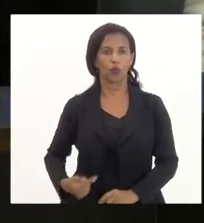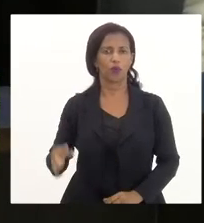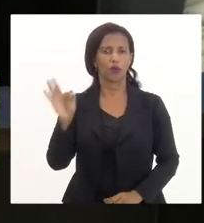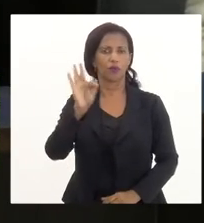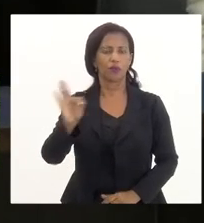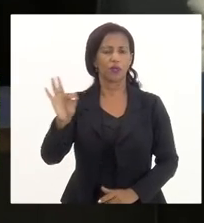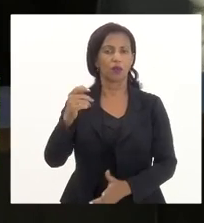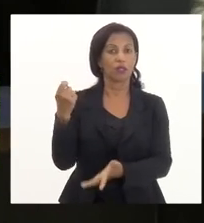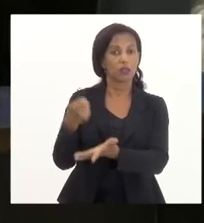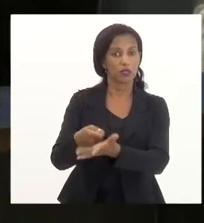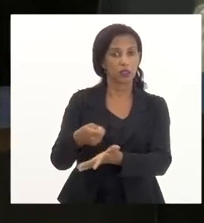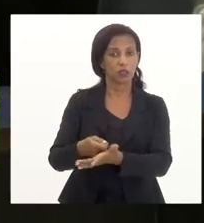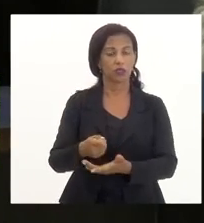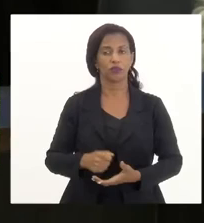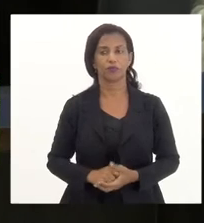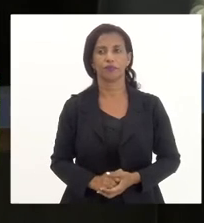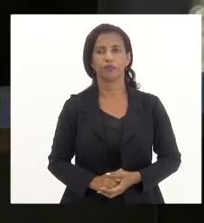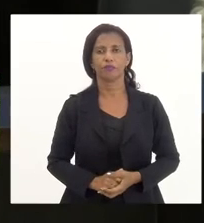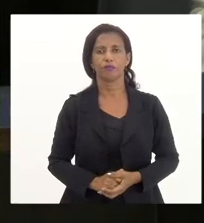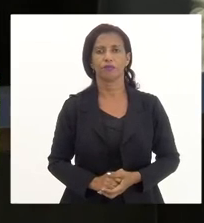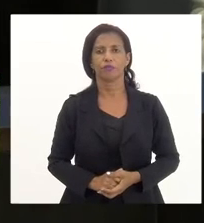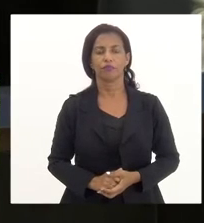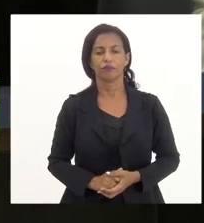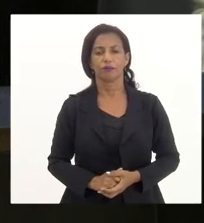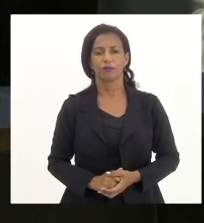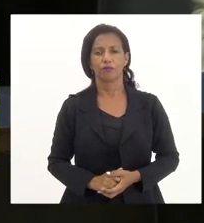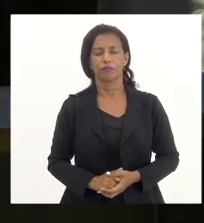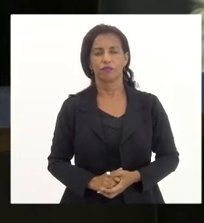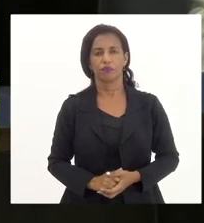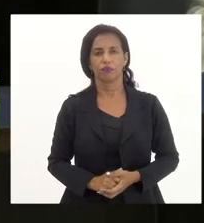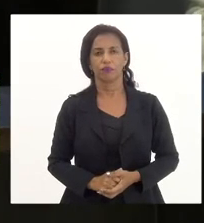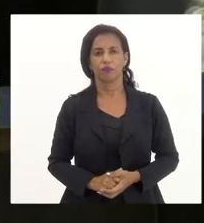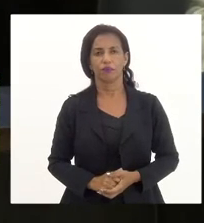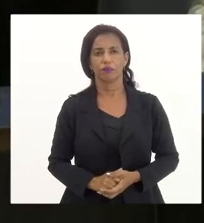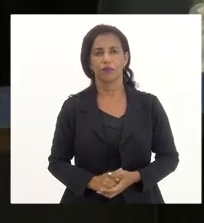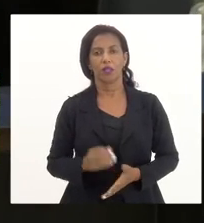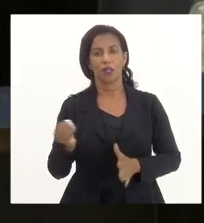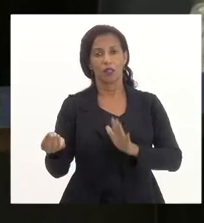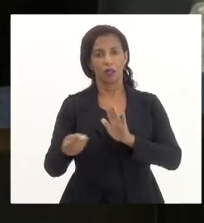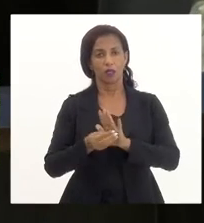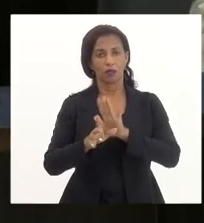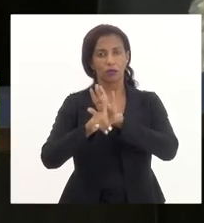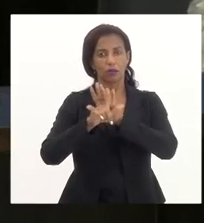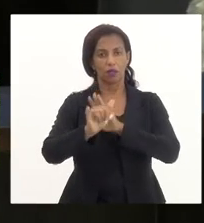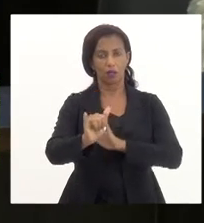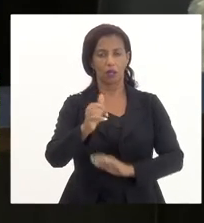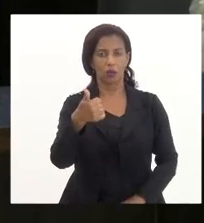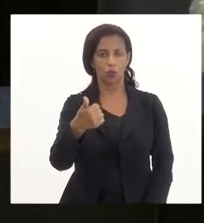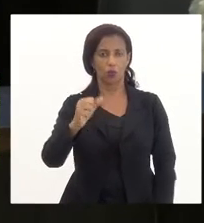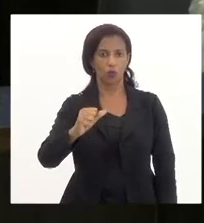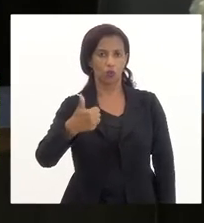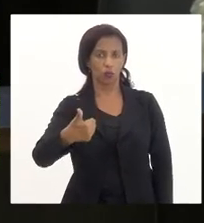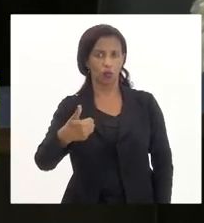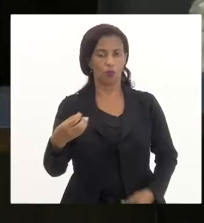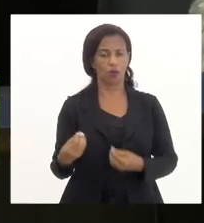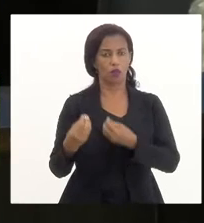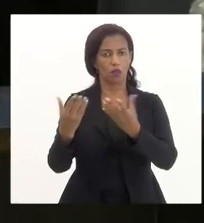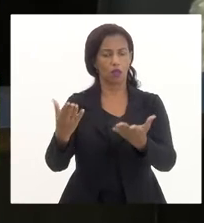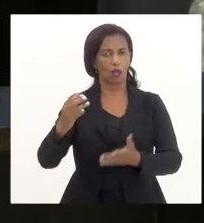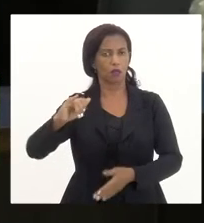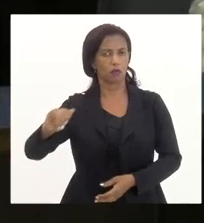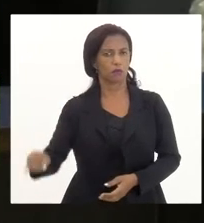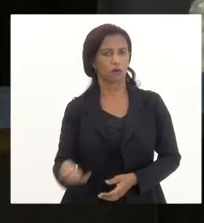federal ele faz algumas exigências e através da lei complementar 118 um ele abre a possibilidade